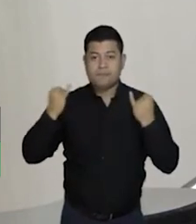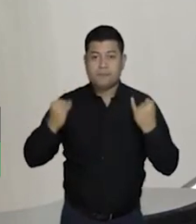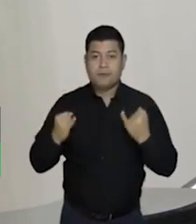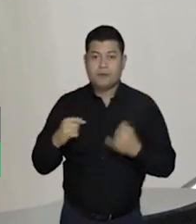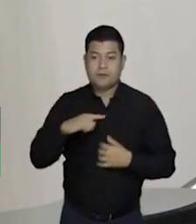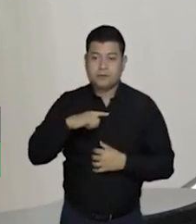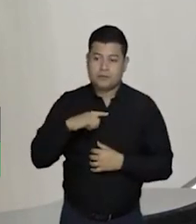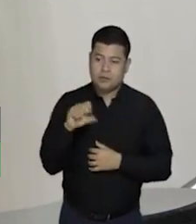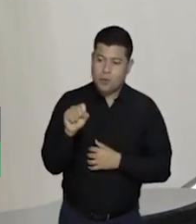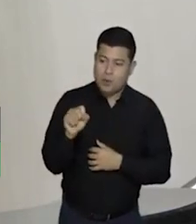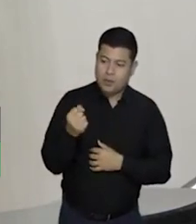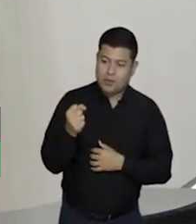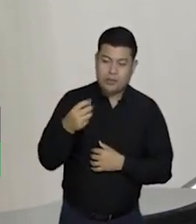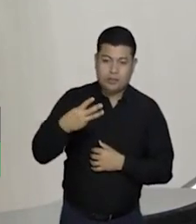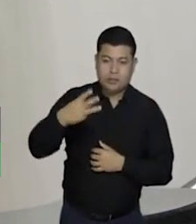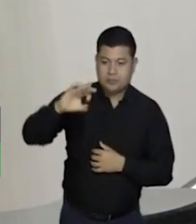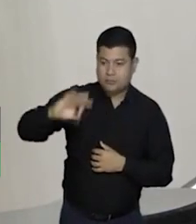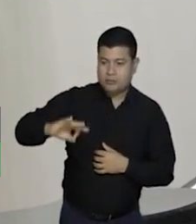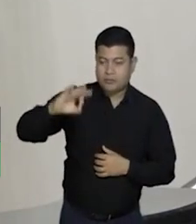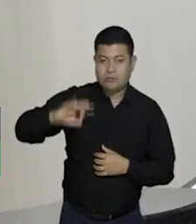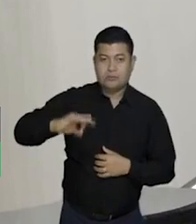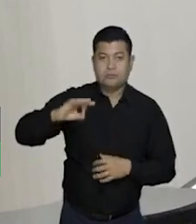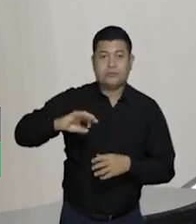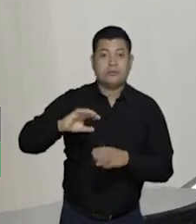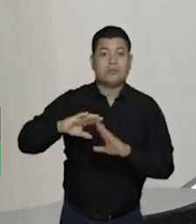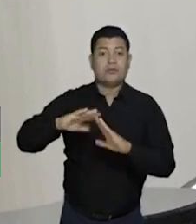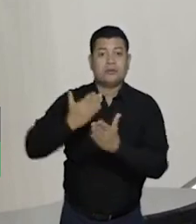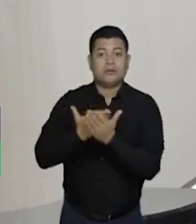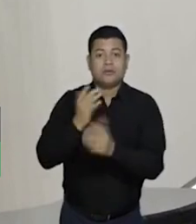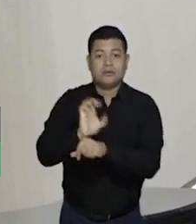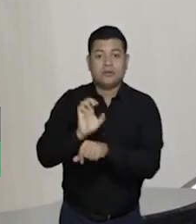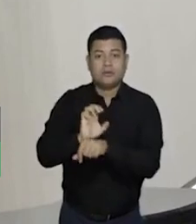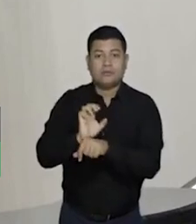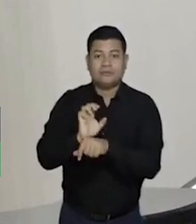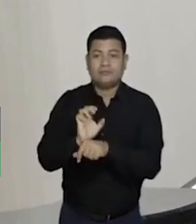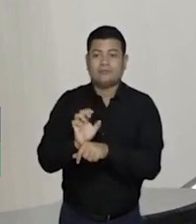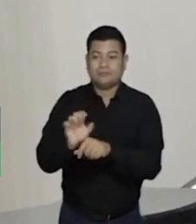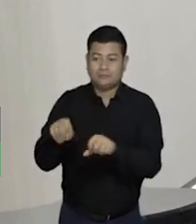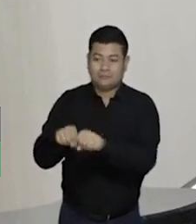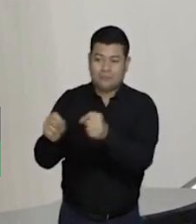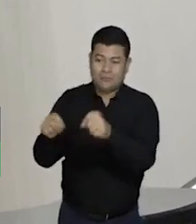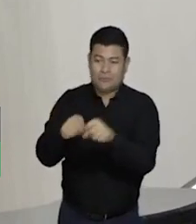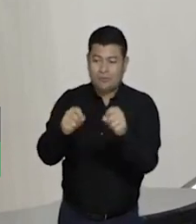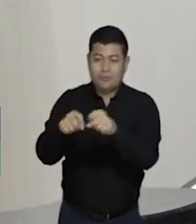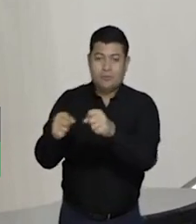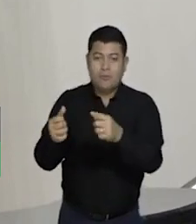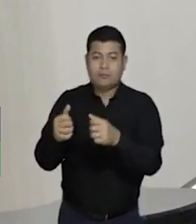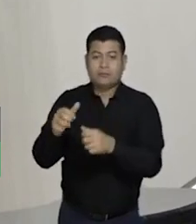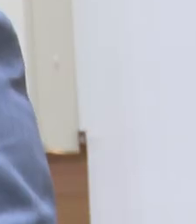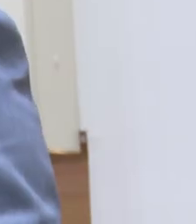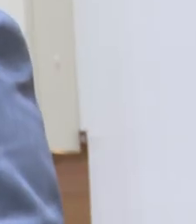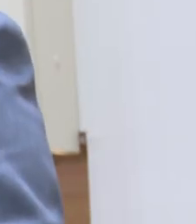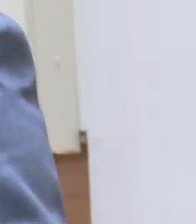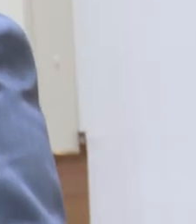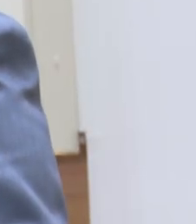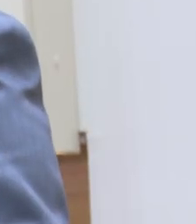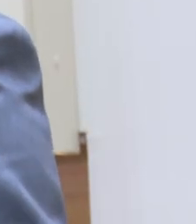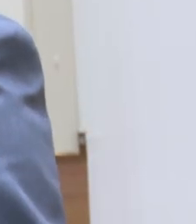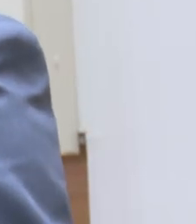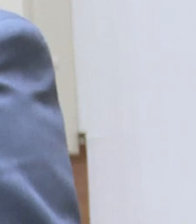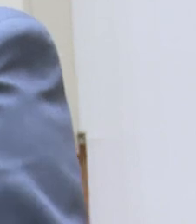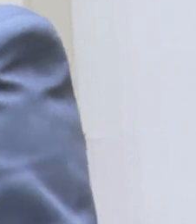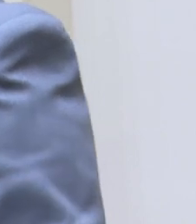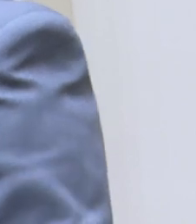83% das escolas estaduais apresentavam precariedade na sua rede elétrica o deputado